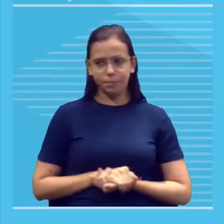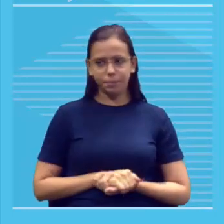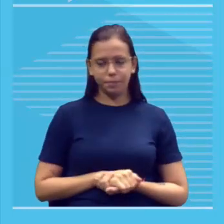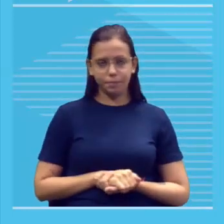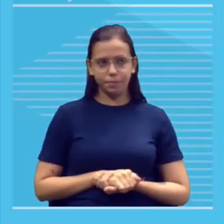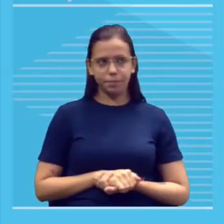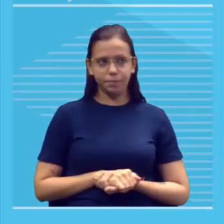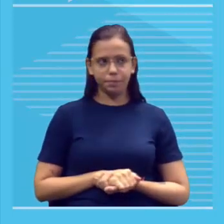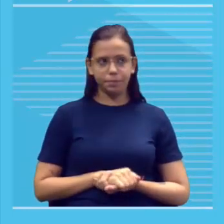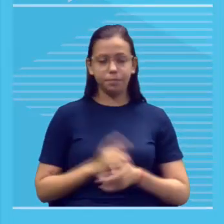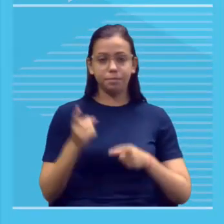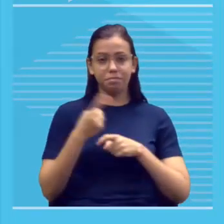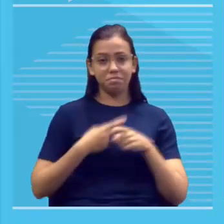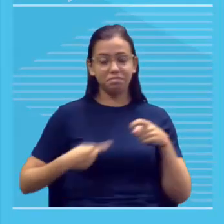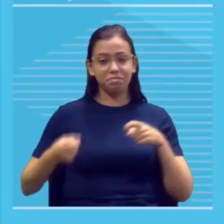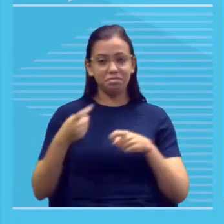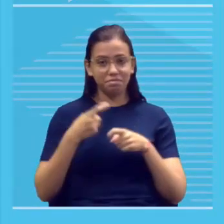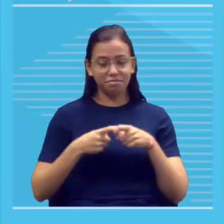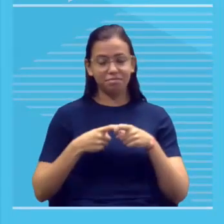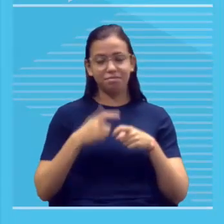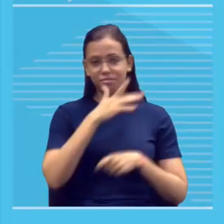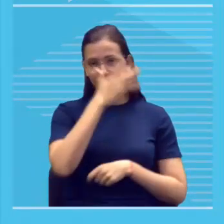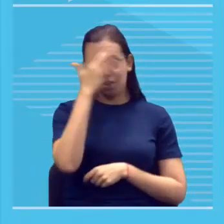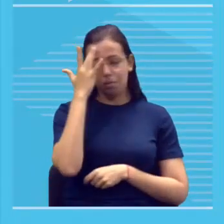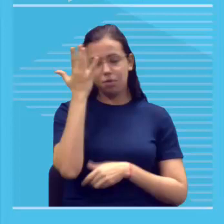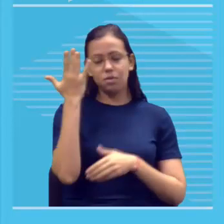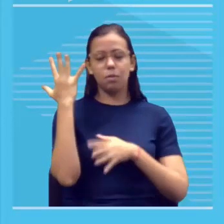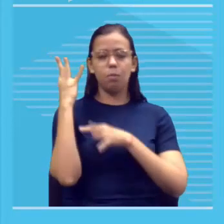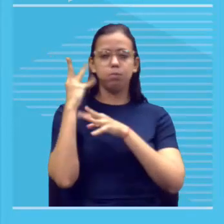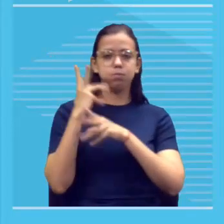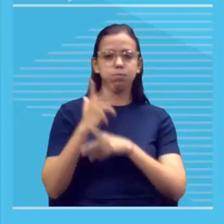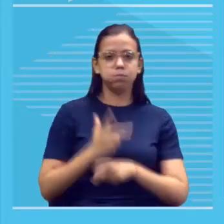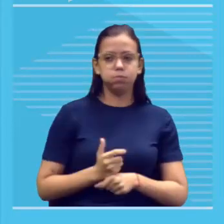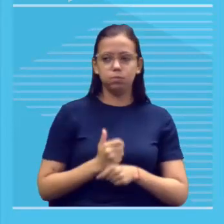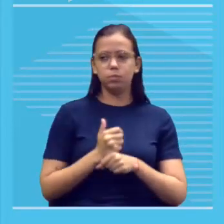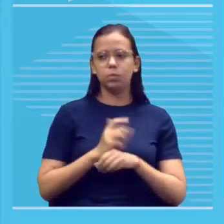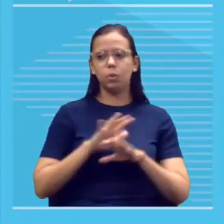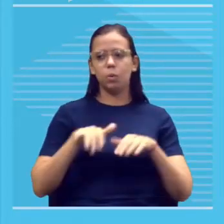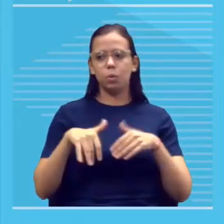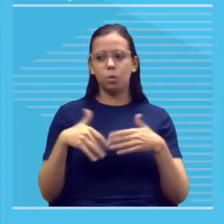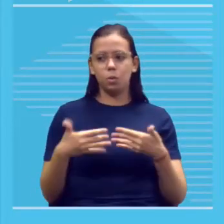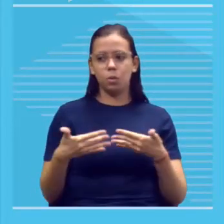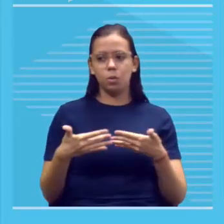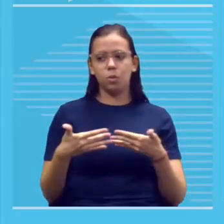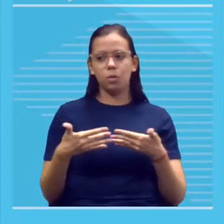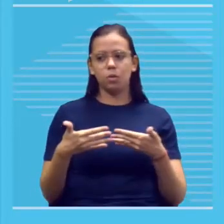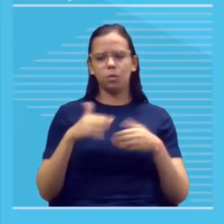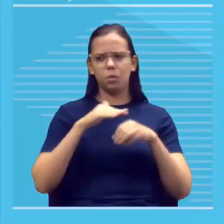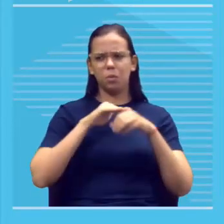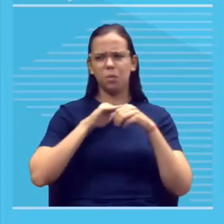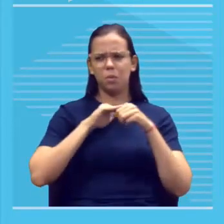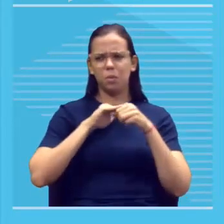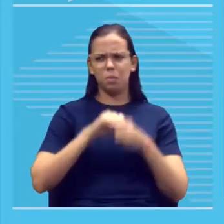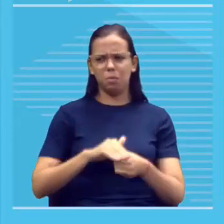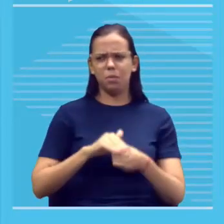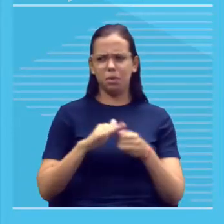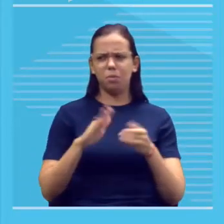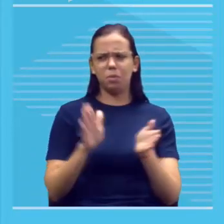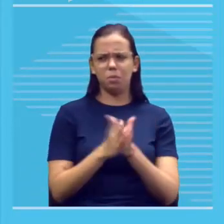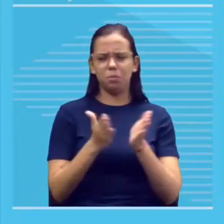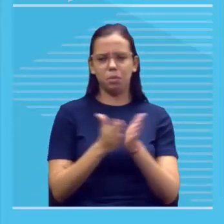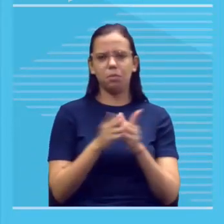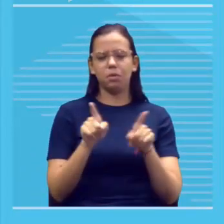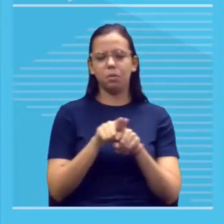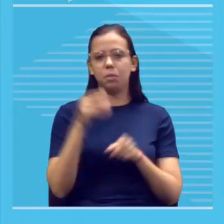o carma que essa pessoa está acumulando quando ela oprime os mais pobres oprime os fracos